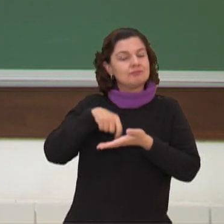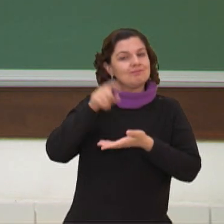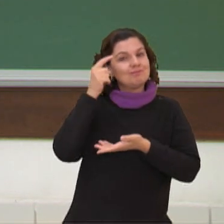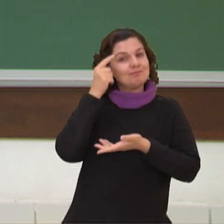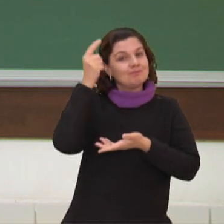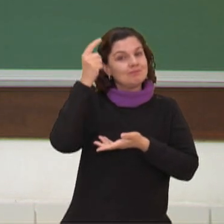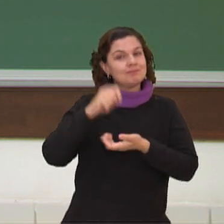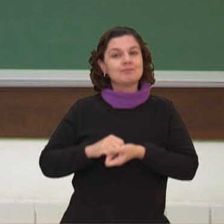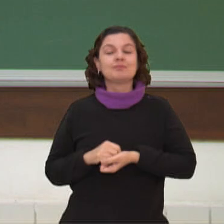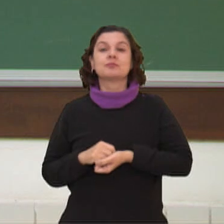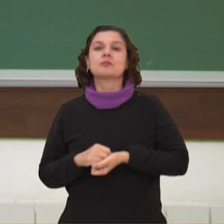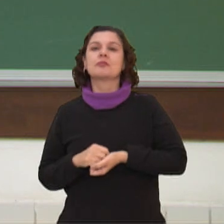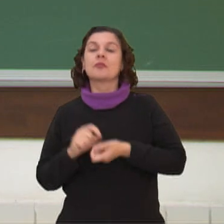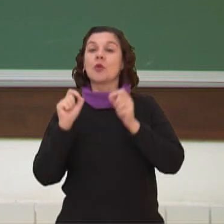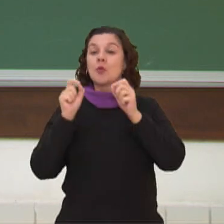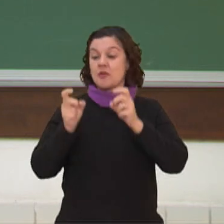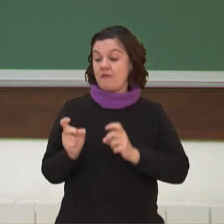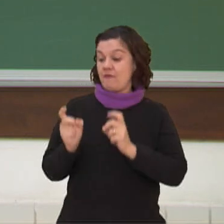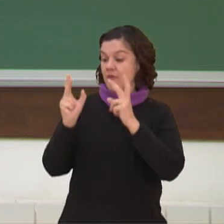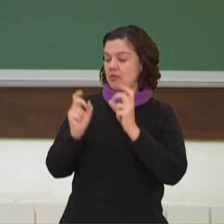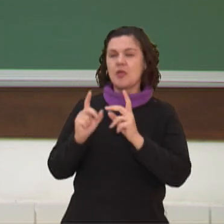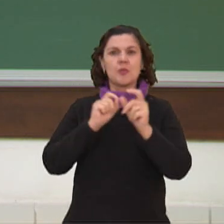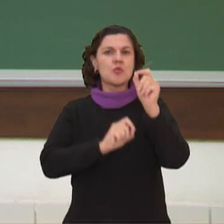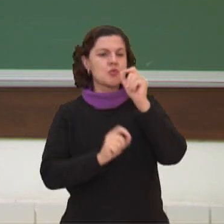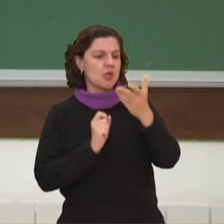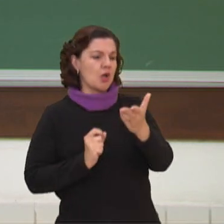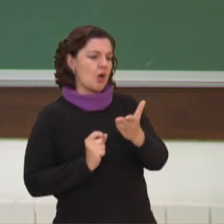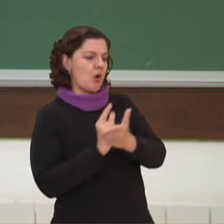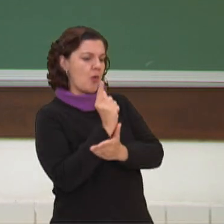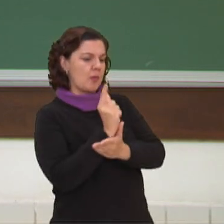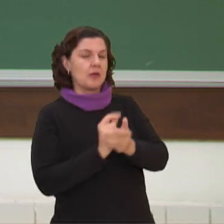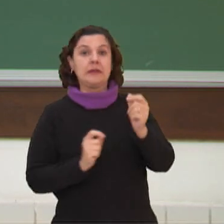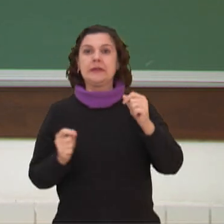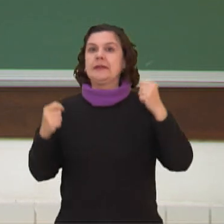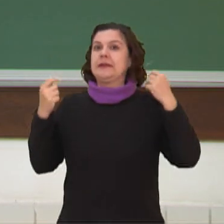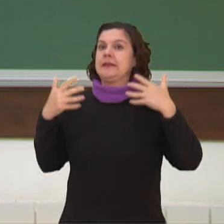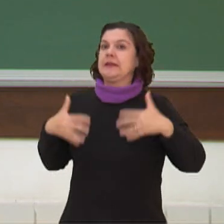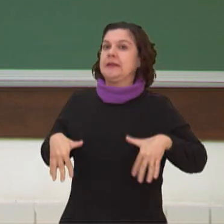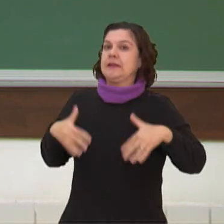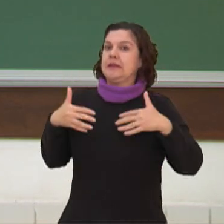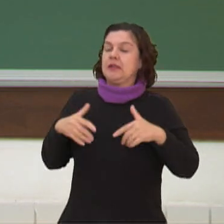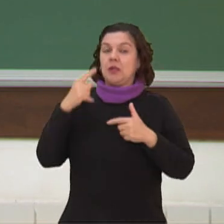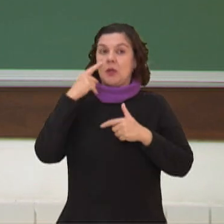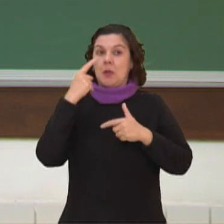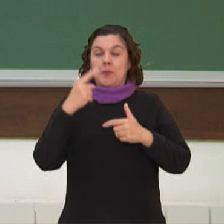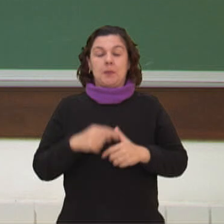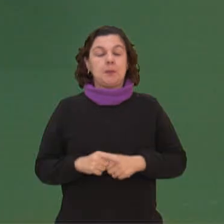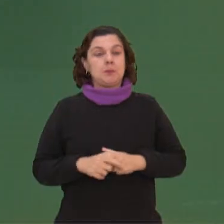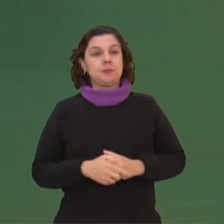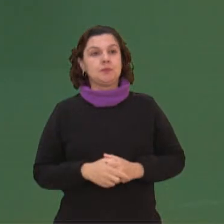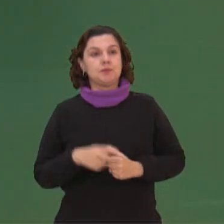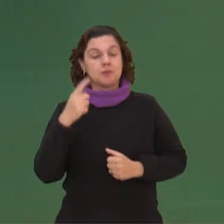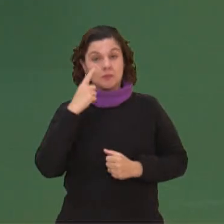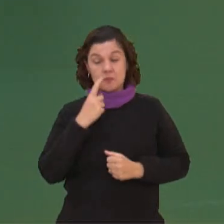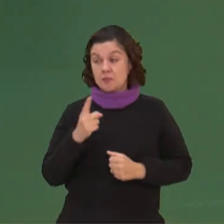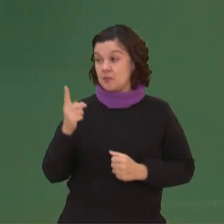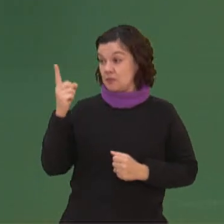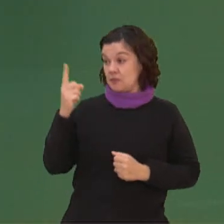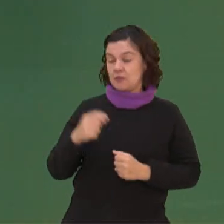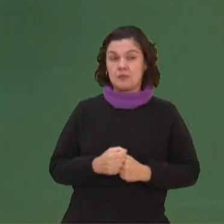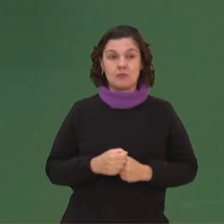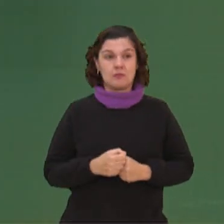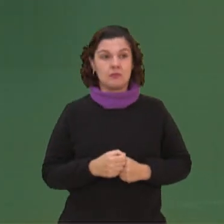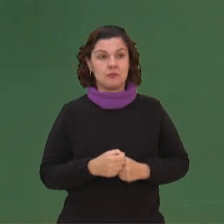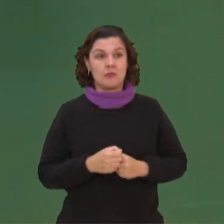ideia. O que vendemos e o que compramos. Isso é dramático. Olha só, eu estou mostrando aqui